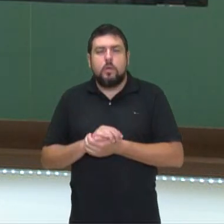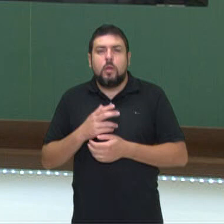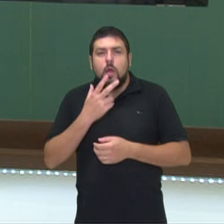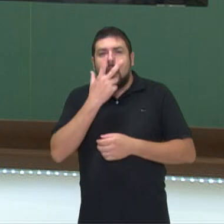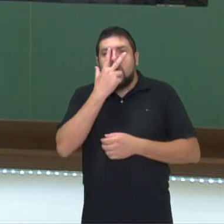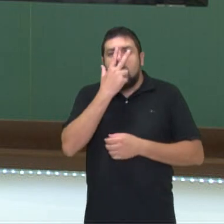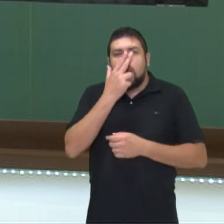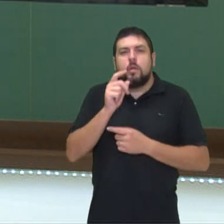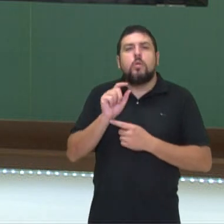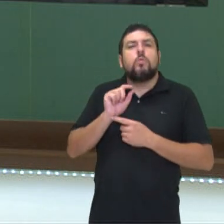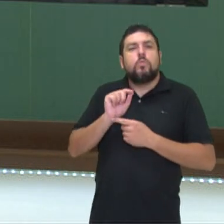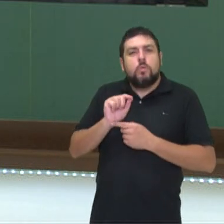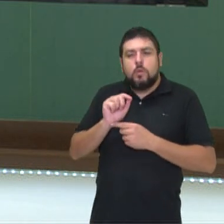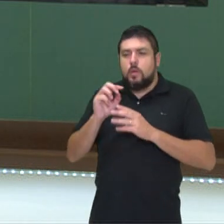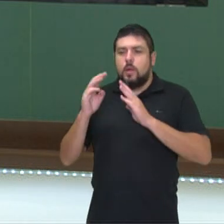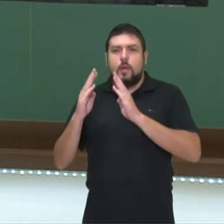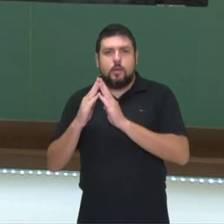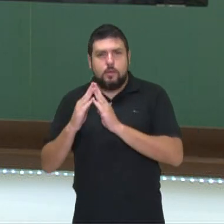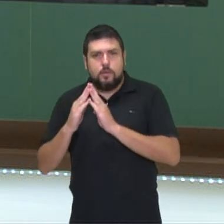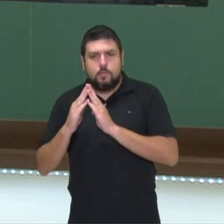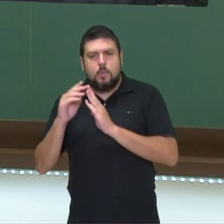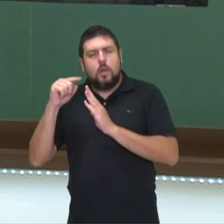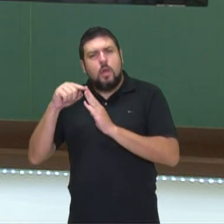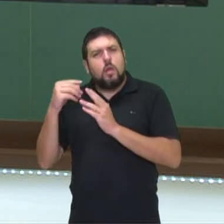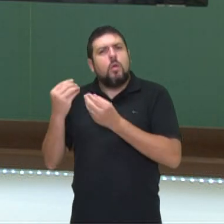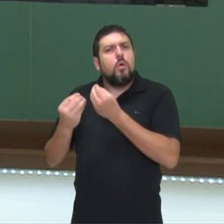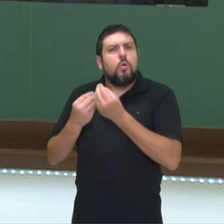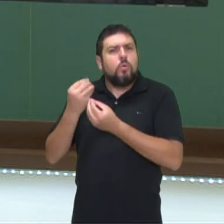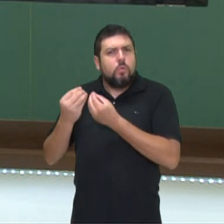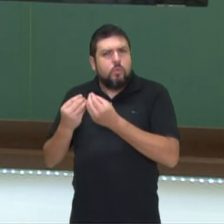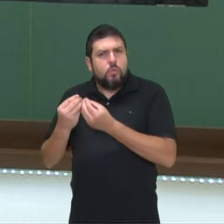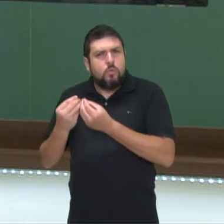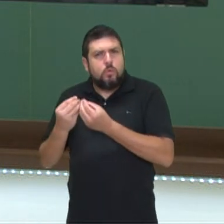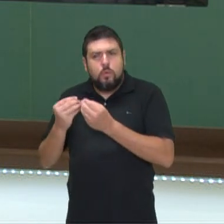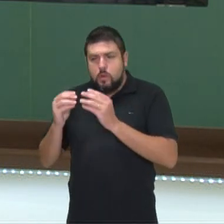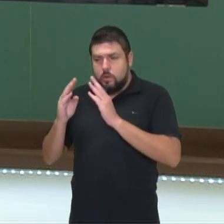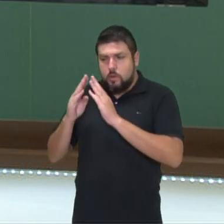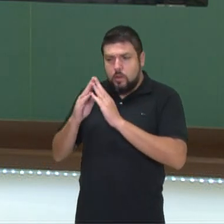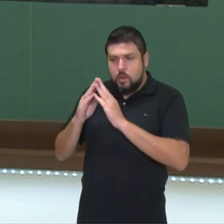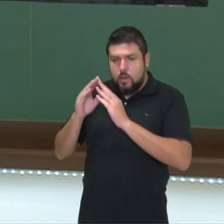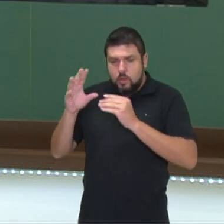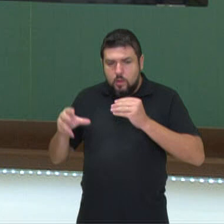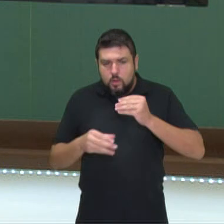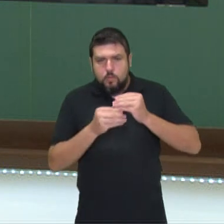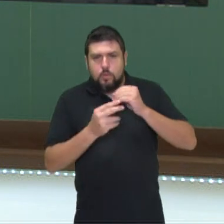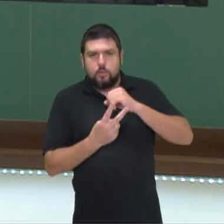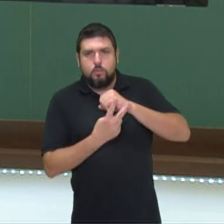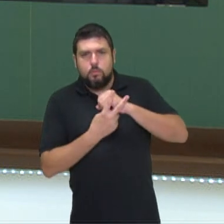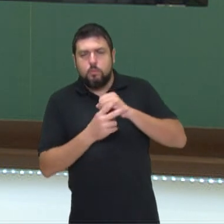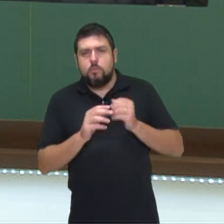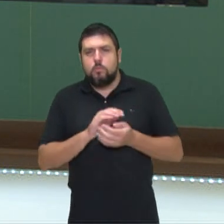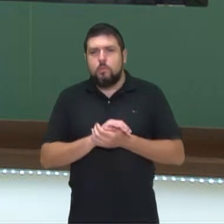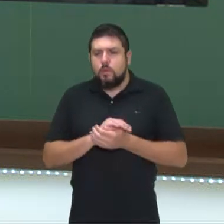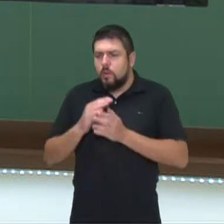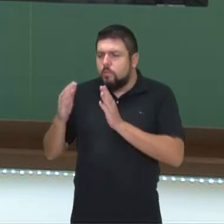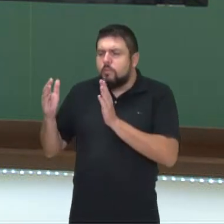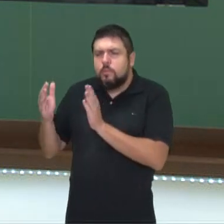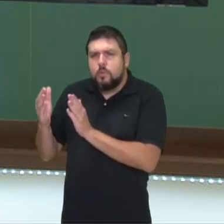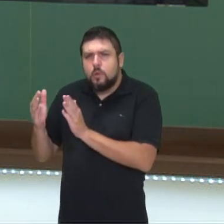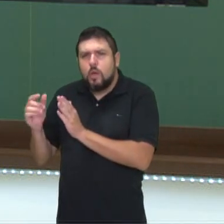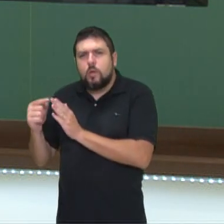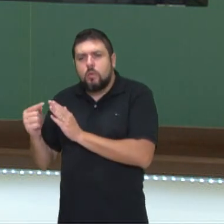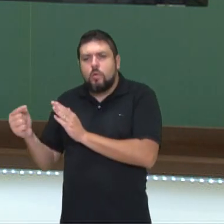Achava algo, sua morada. Sua morada completa o verbo, objeto do verbo. Se pequena está relacionado à sua morada,